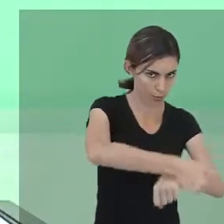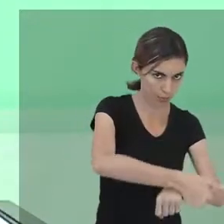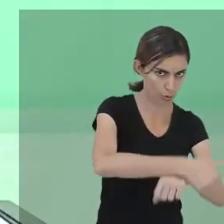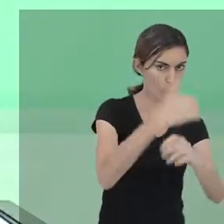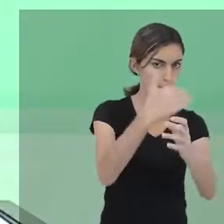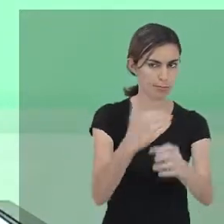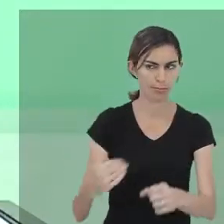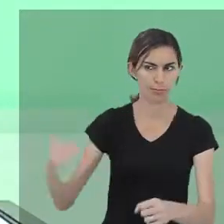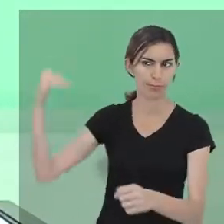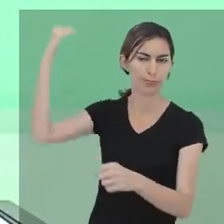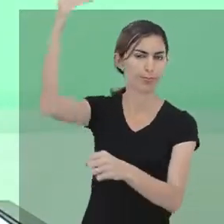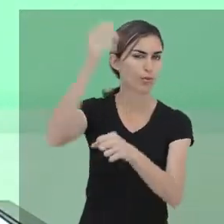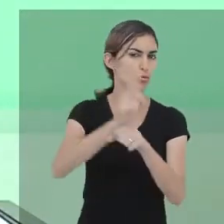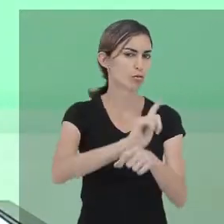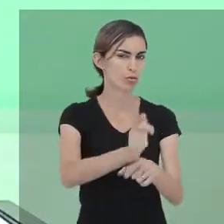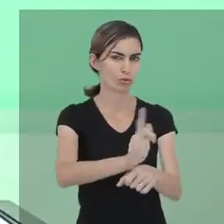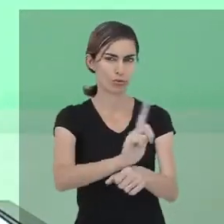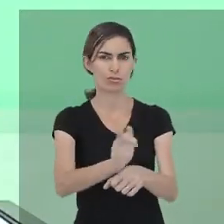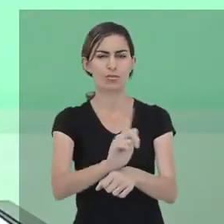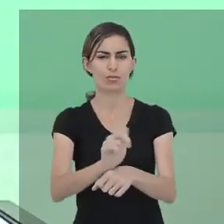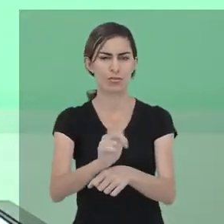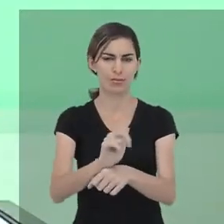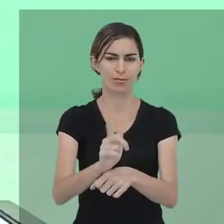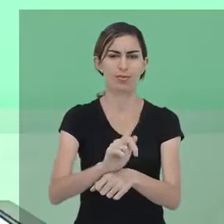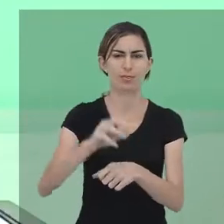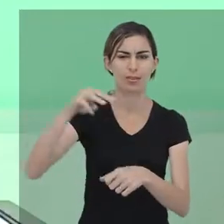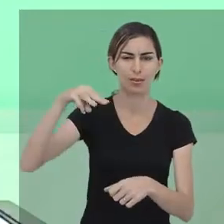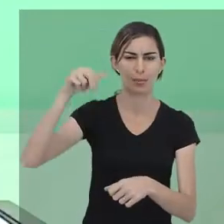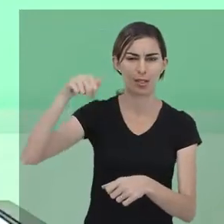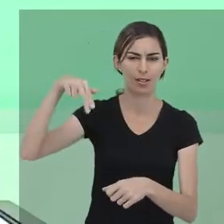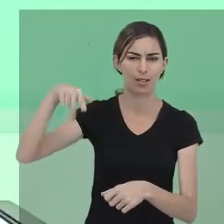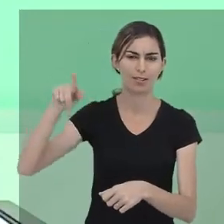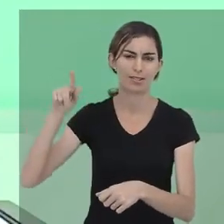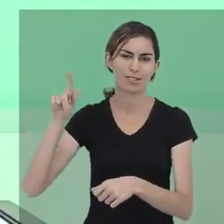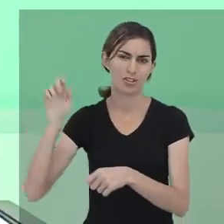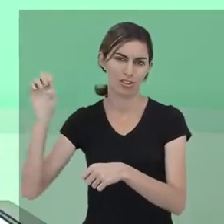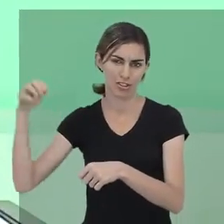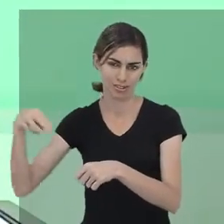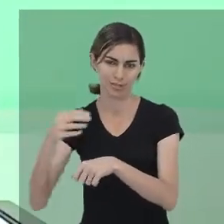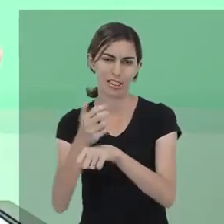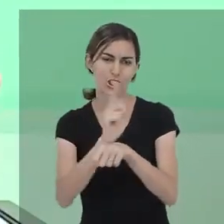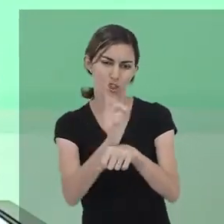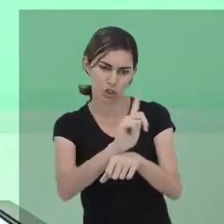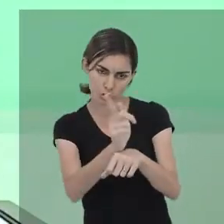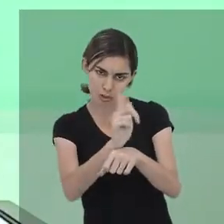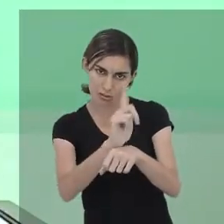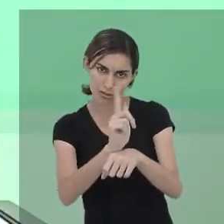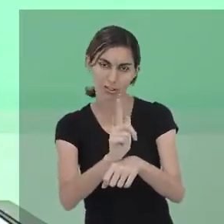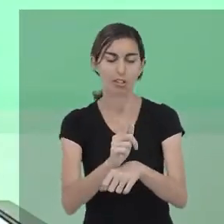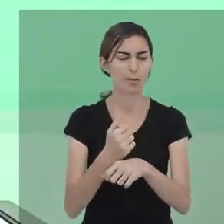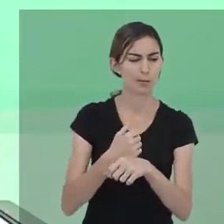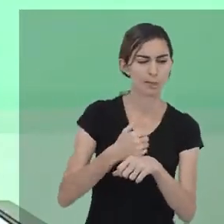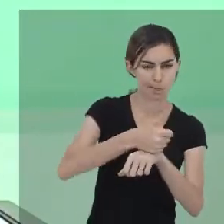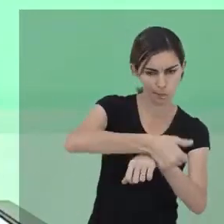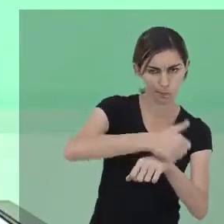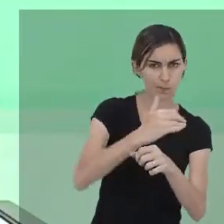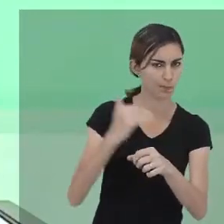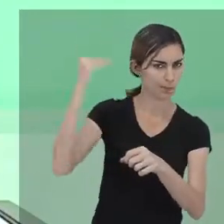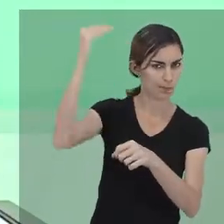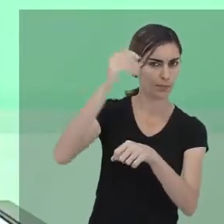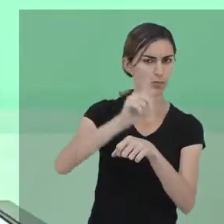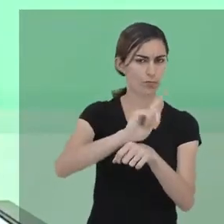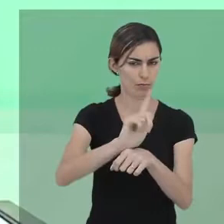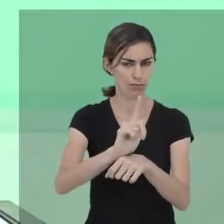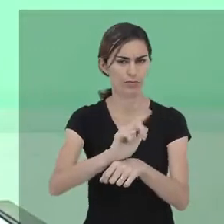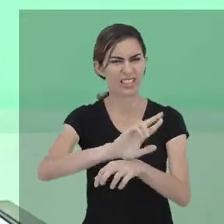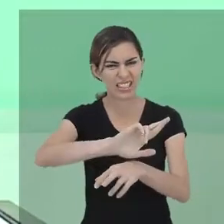que gerencia é o manager, né? O gerente, o gerenciador, manager. Tá? E aí